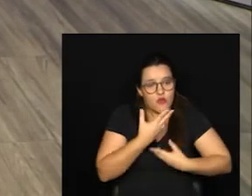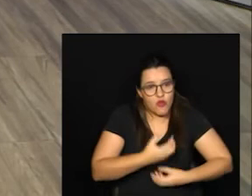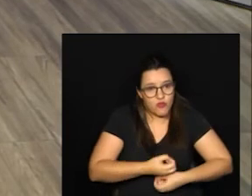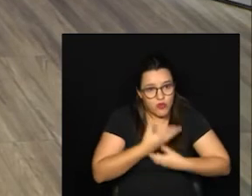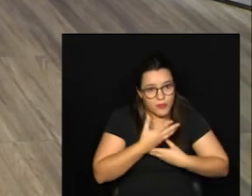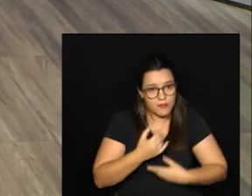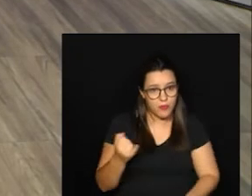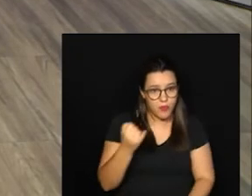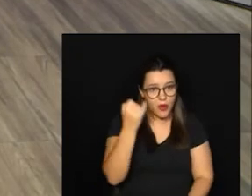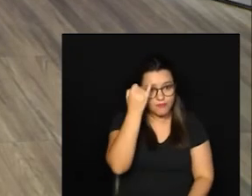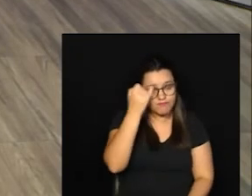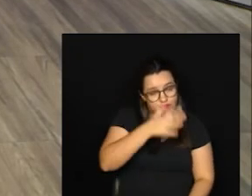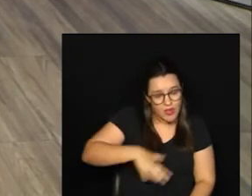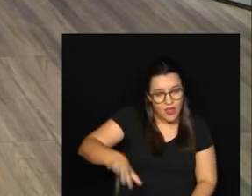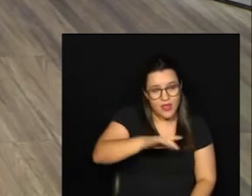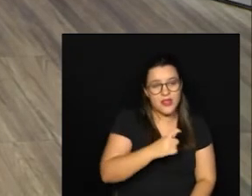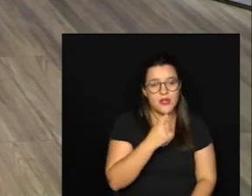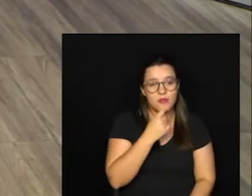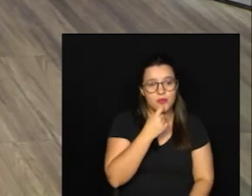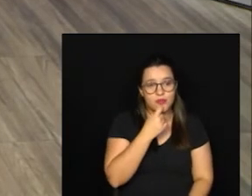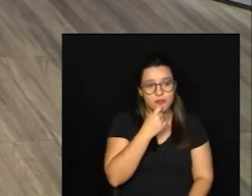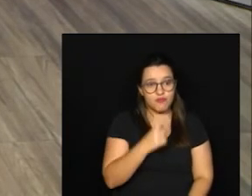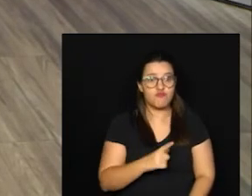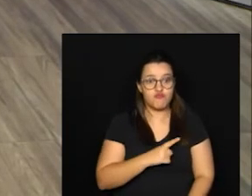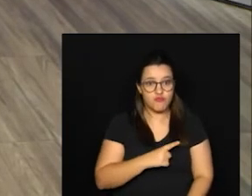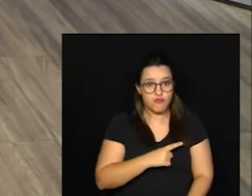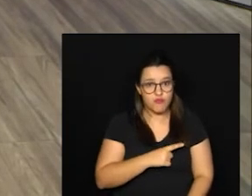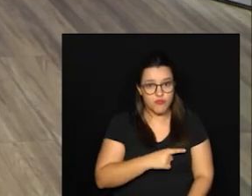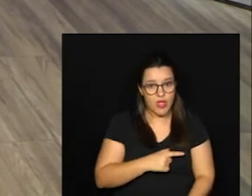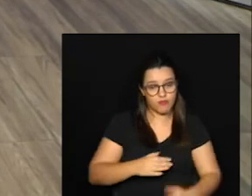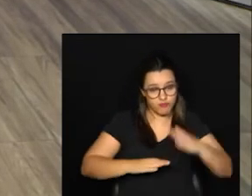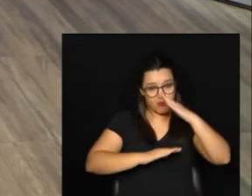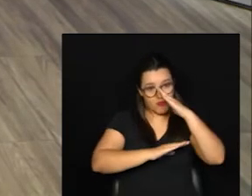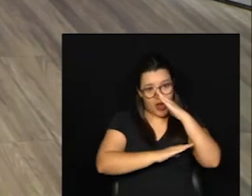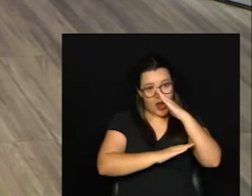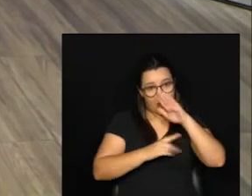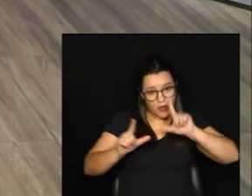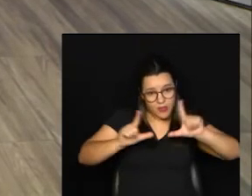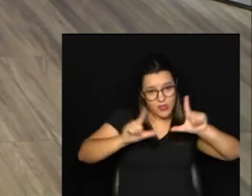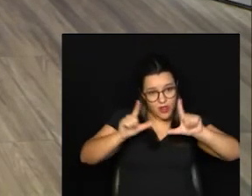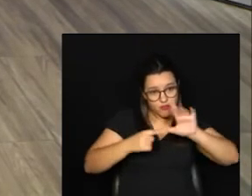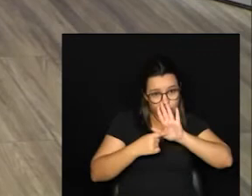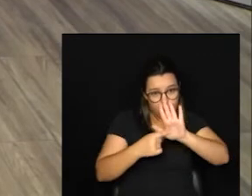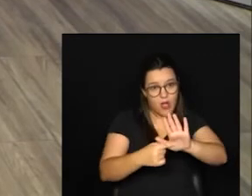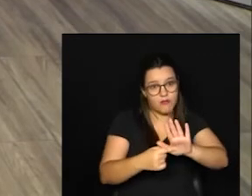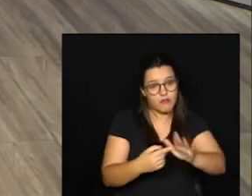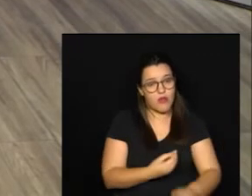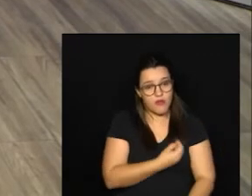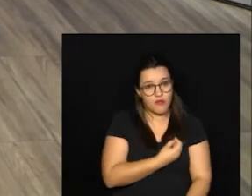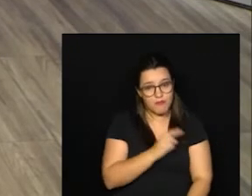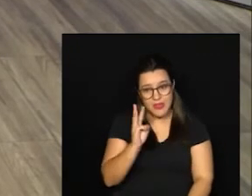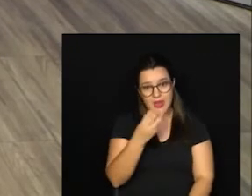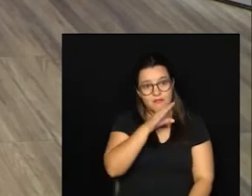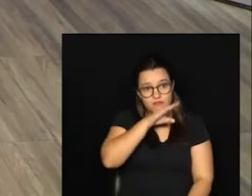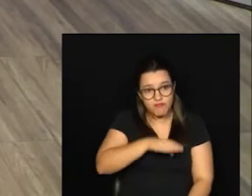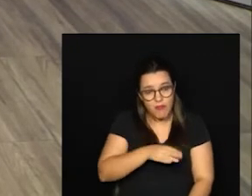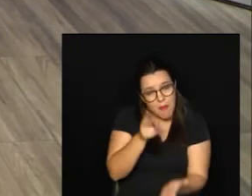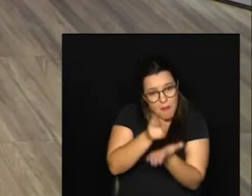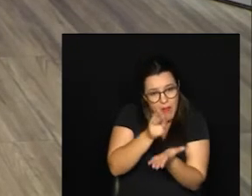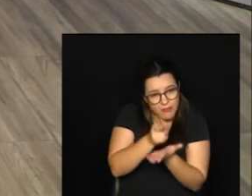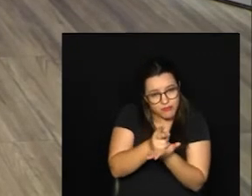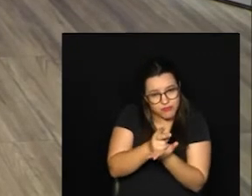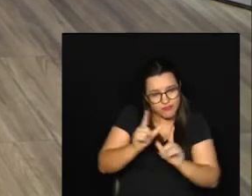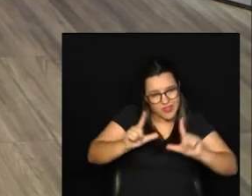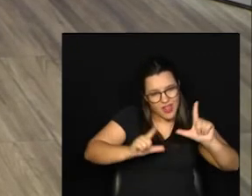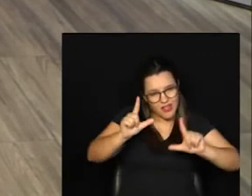também sobre Campinas e nós transmitiremos ao vivo a partir das 3 horas da tarde. Então permaneça aqui na TV Câmara Campinas e